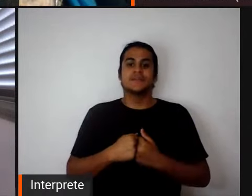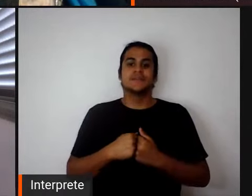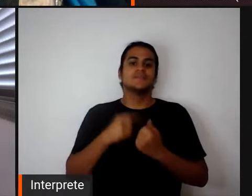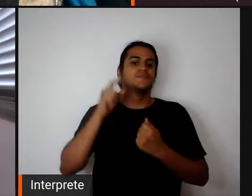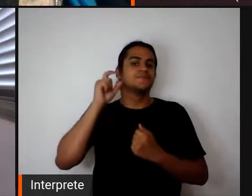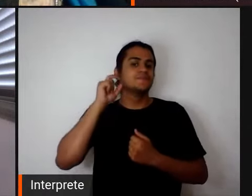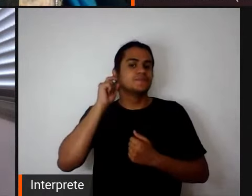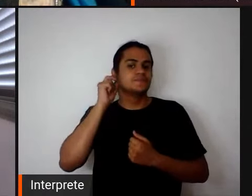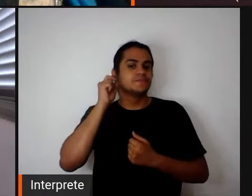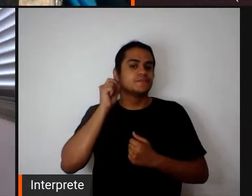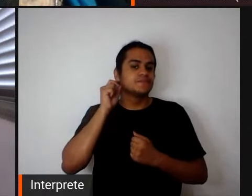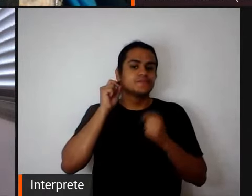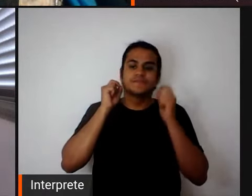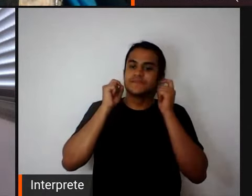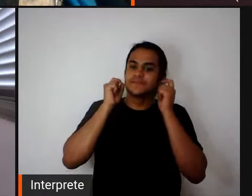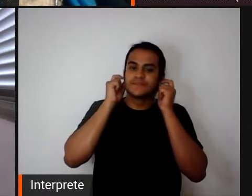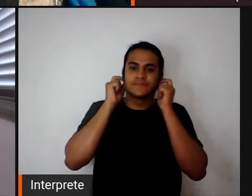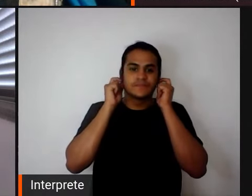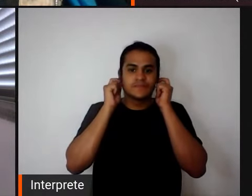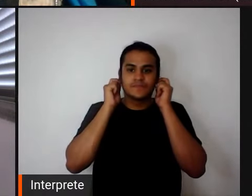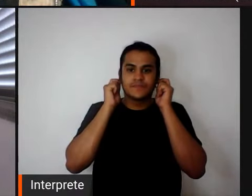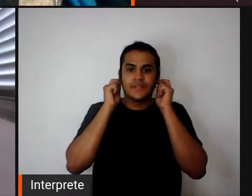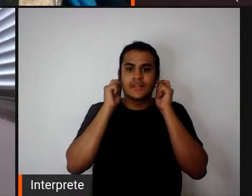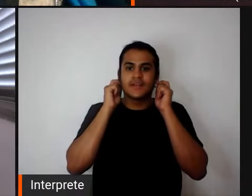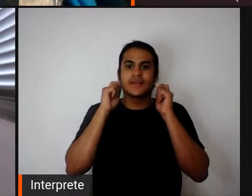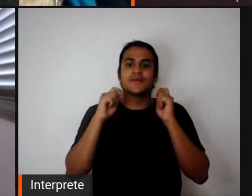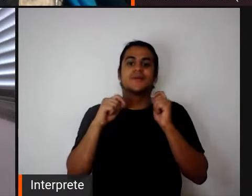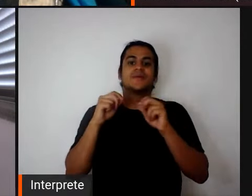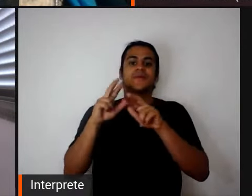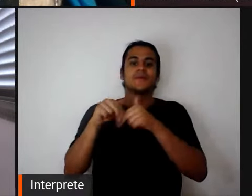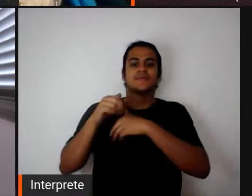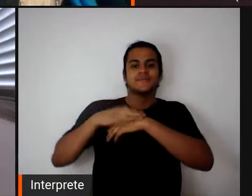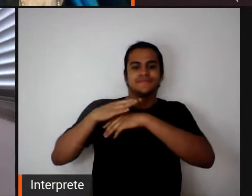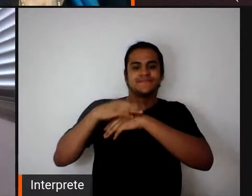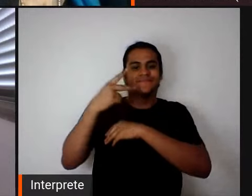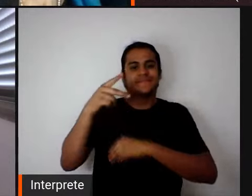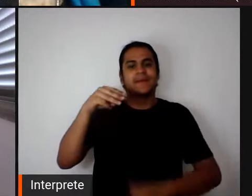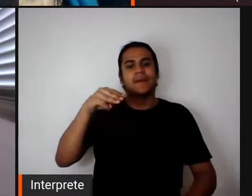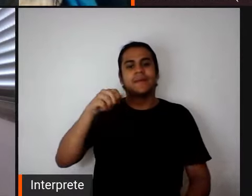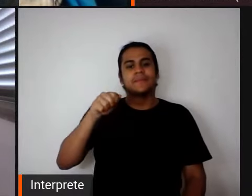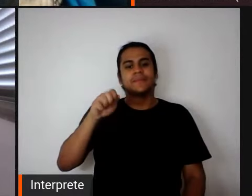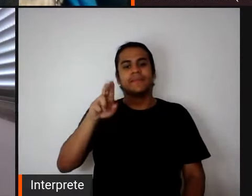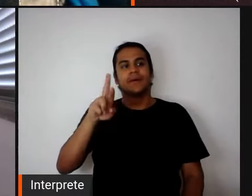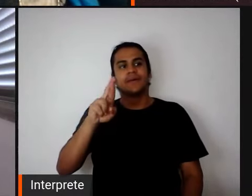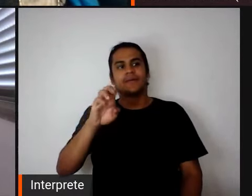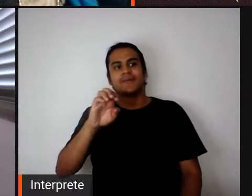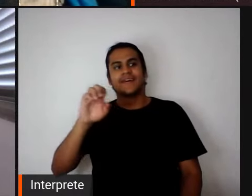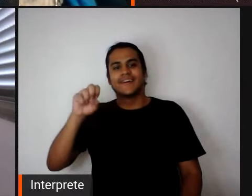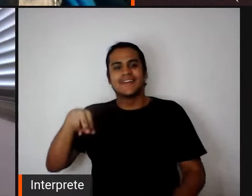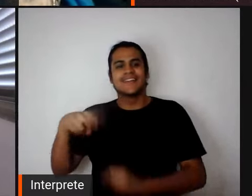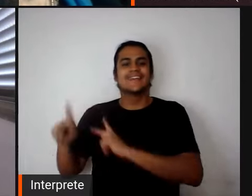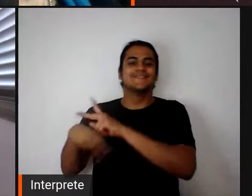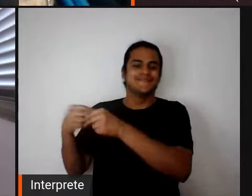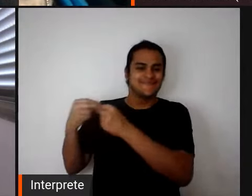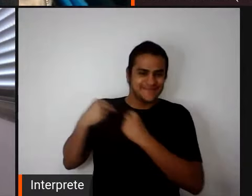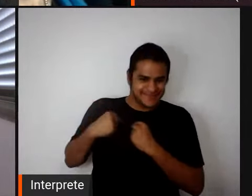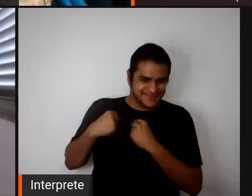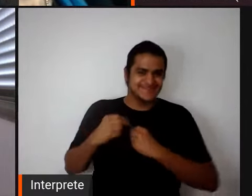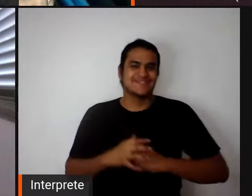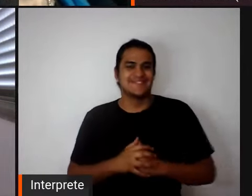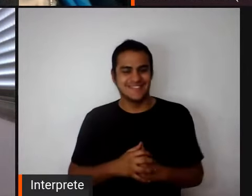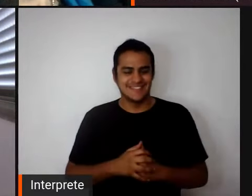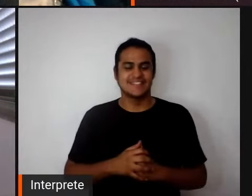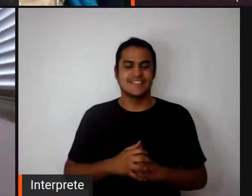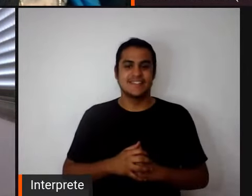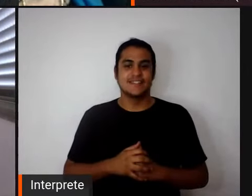brincos compridos, presentes da dona Maureen Bezilliat, então, especialmente para o momento. E eu